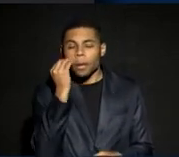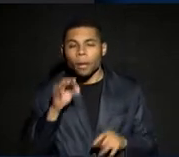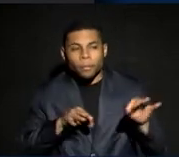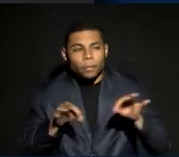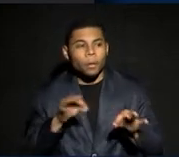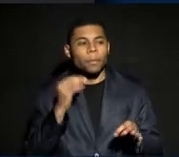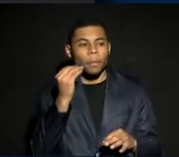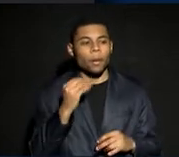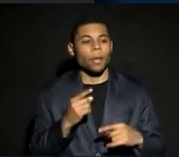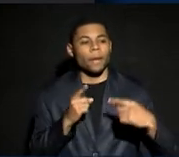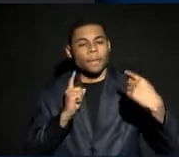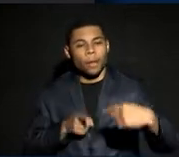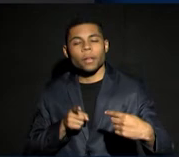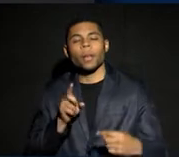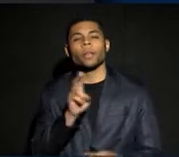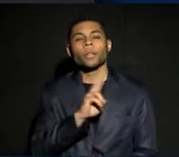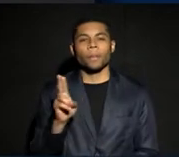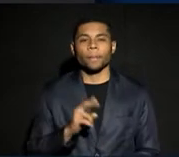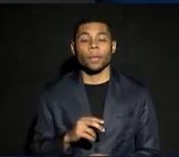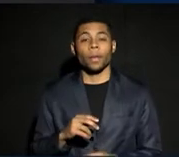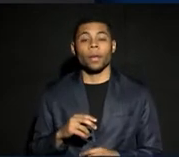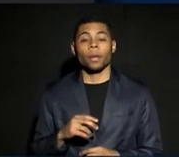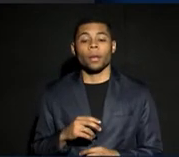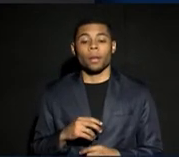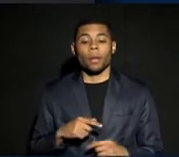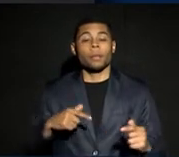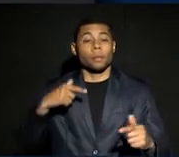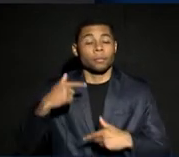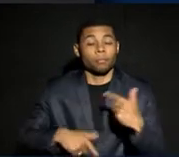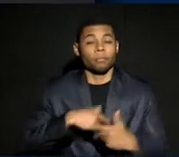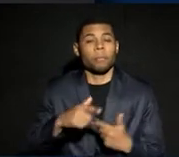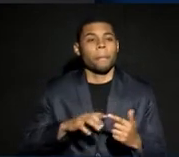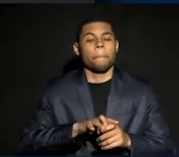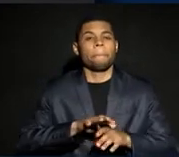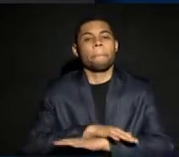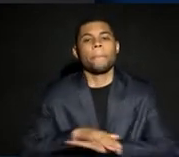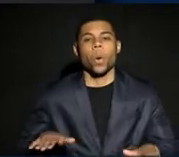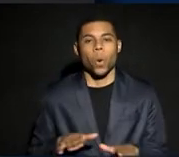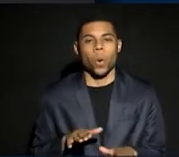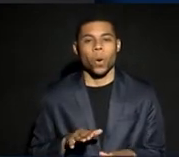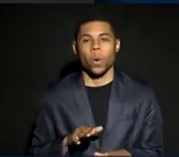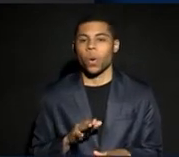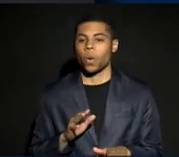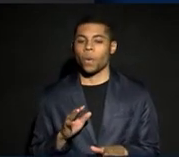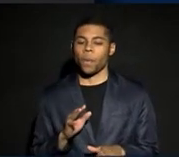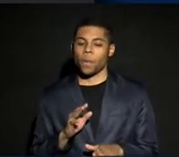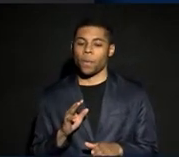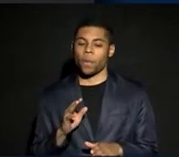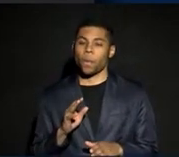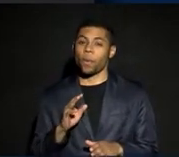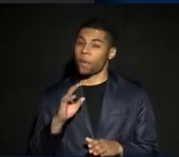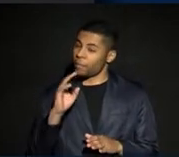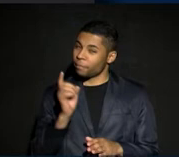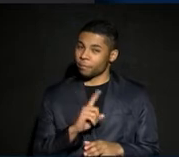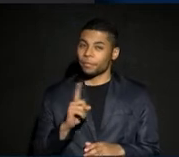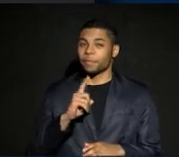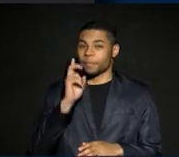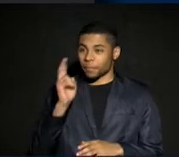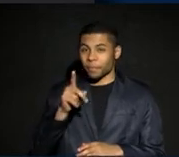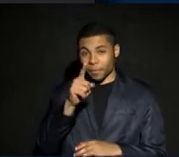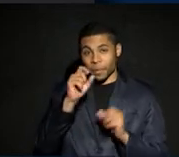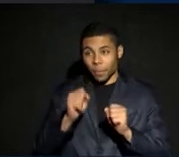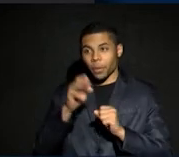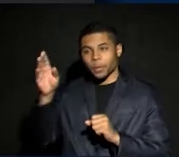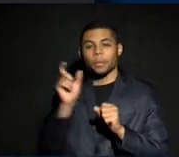para enfrentar o chamado apagão de mão de obra. Podem pegar as manchetes sobre mão